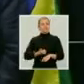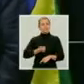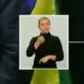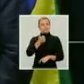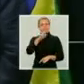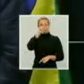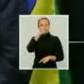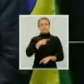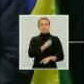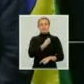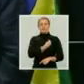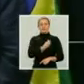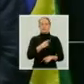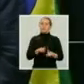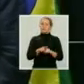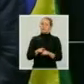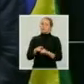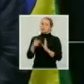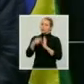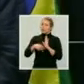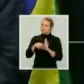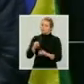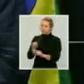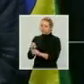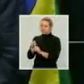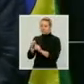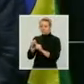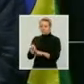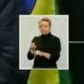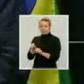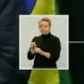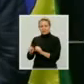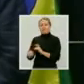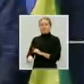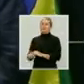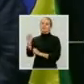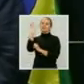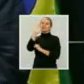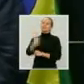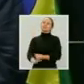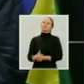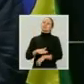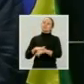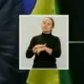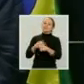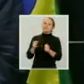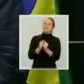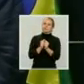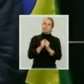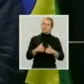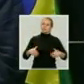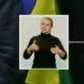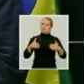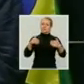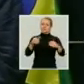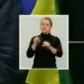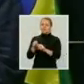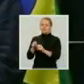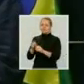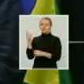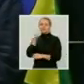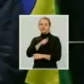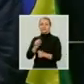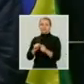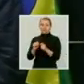educação para a pré-escola no Brasil, que estou conversando com o Ministério da Educação já há algum tempo para implantar.